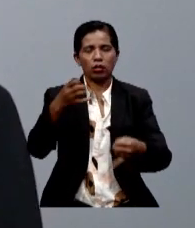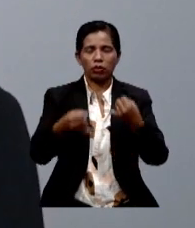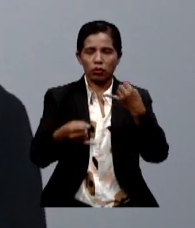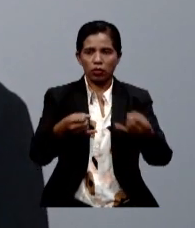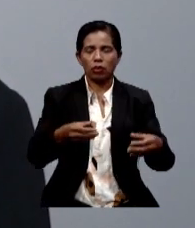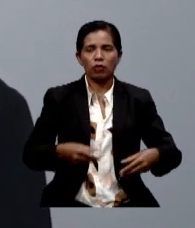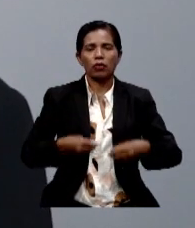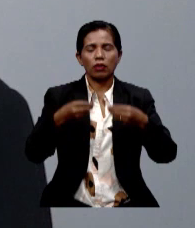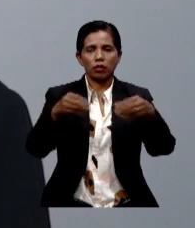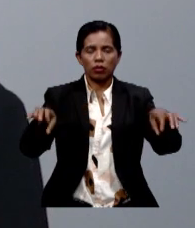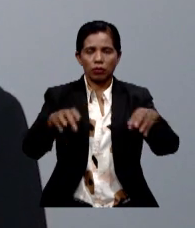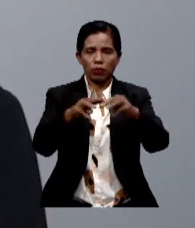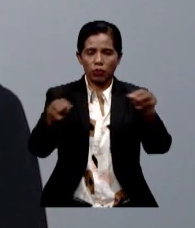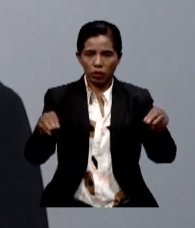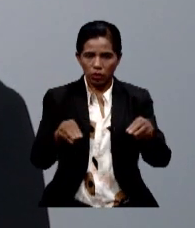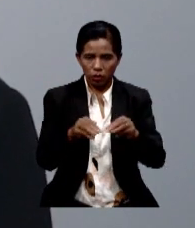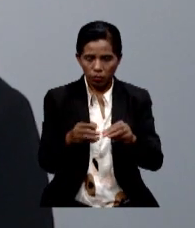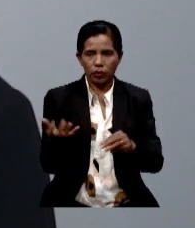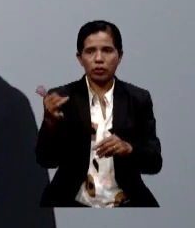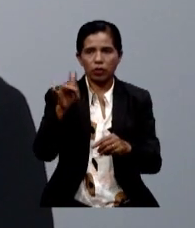delega para serviços municipais, né? Maka